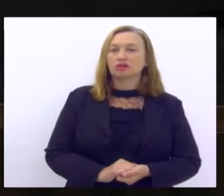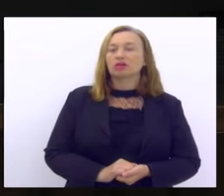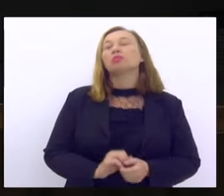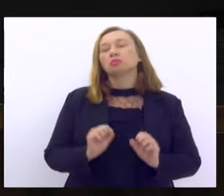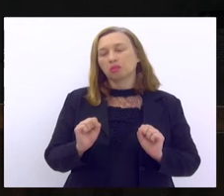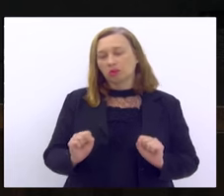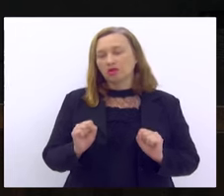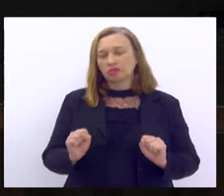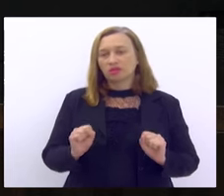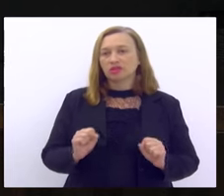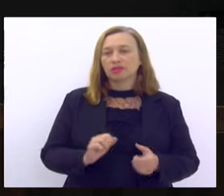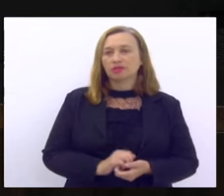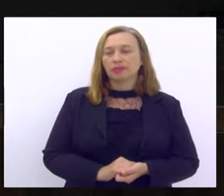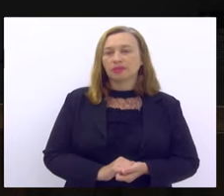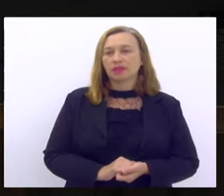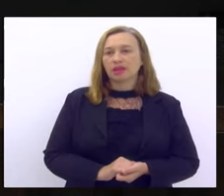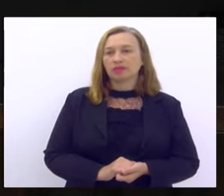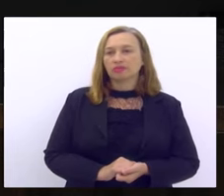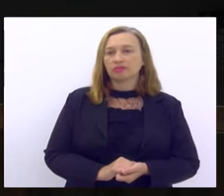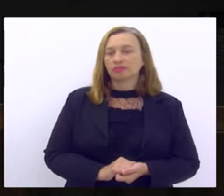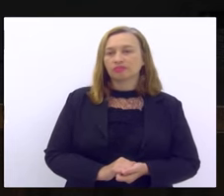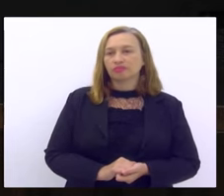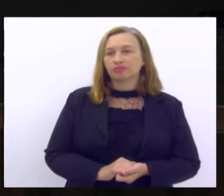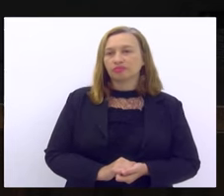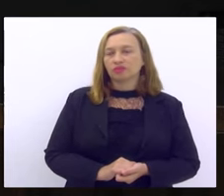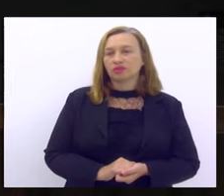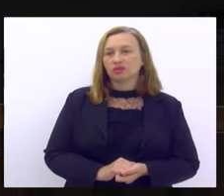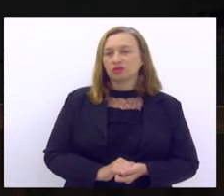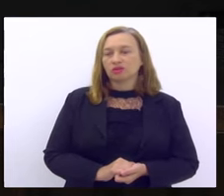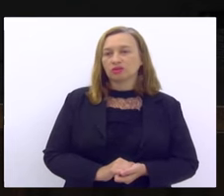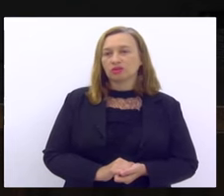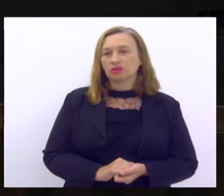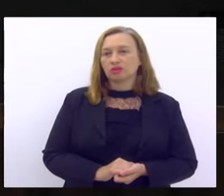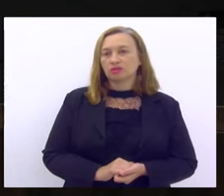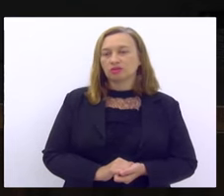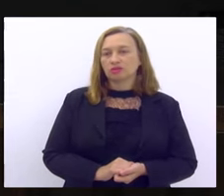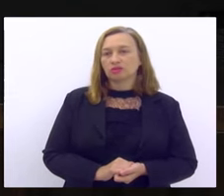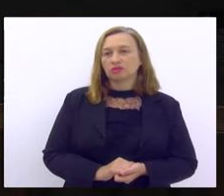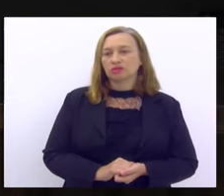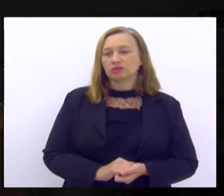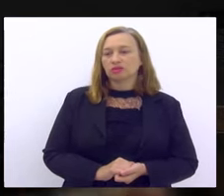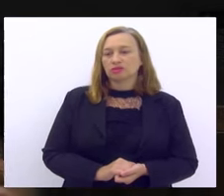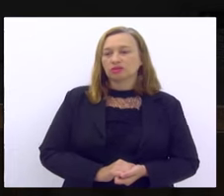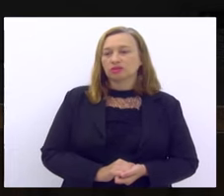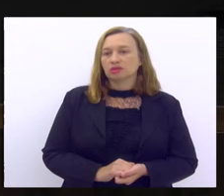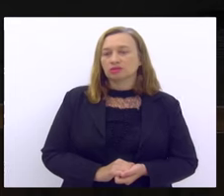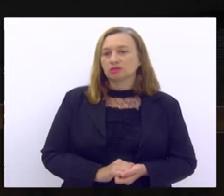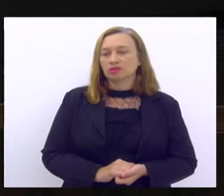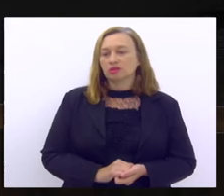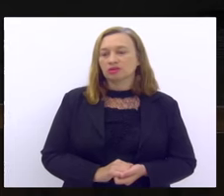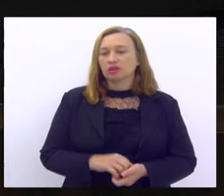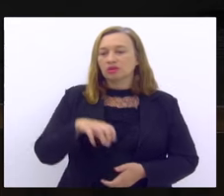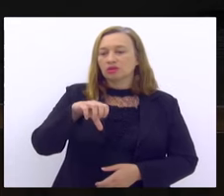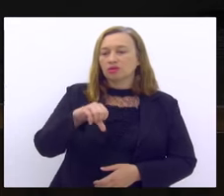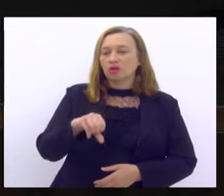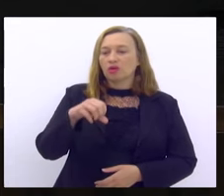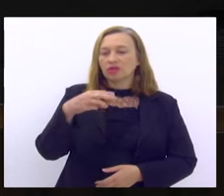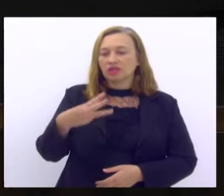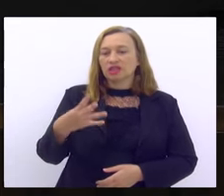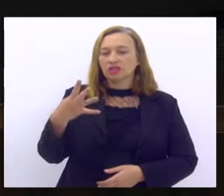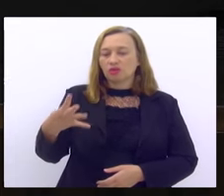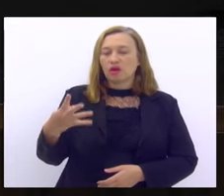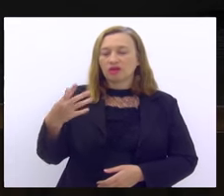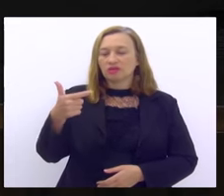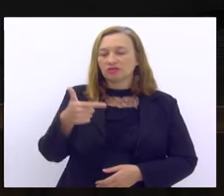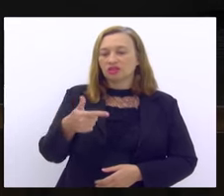Pode ser. Ou você, Dani, declara, ou ela declara. O dela é o 934